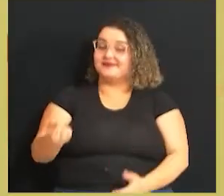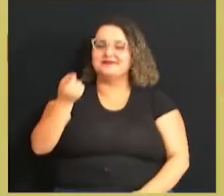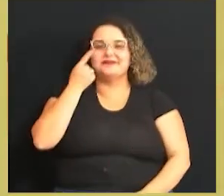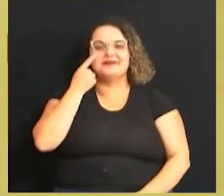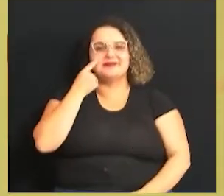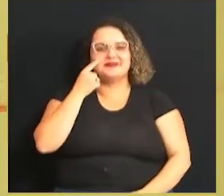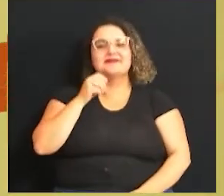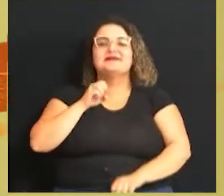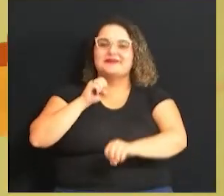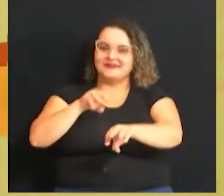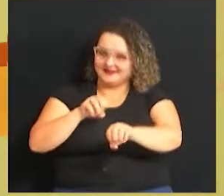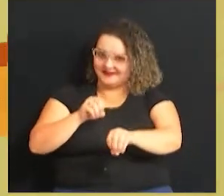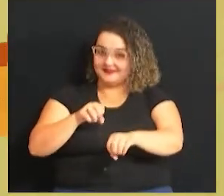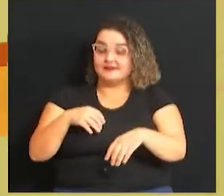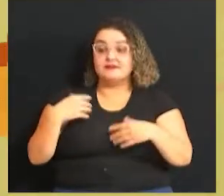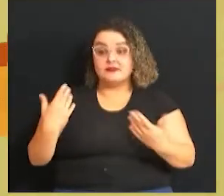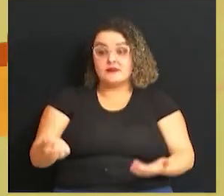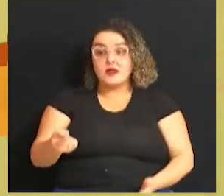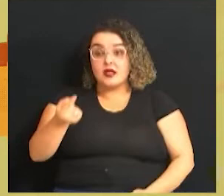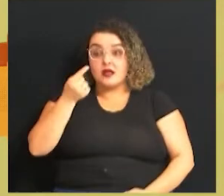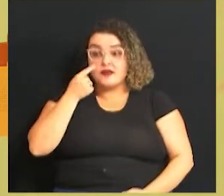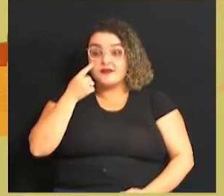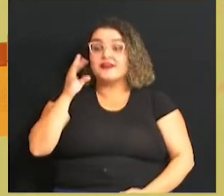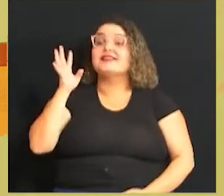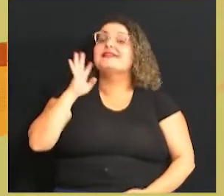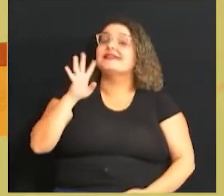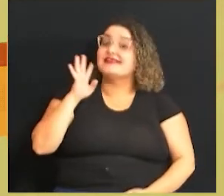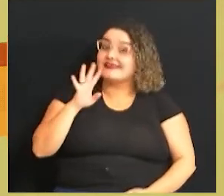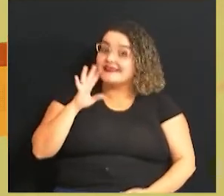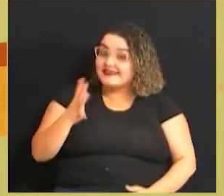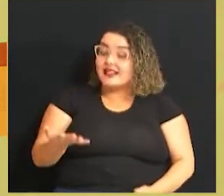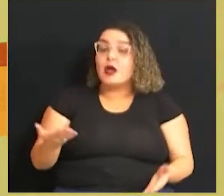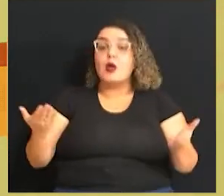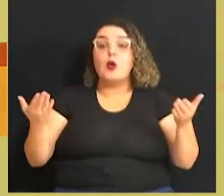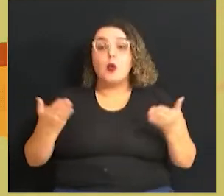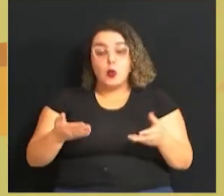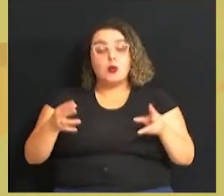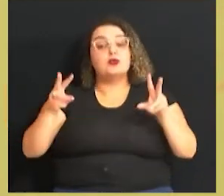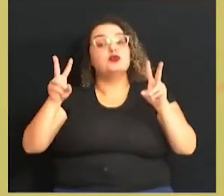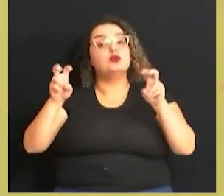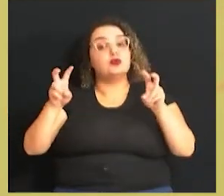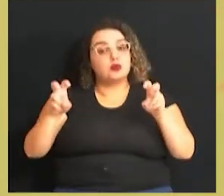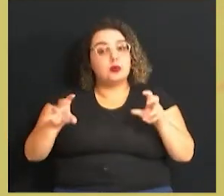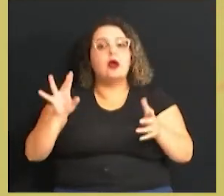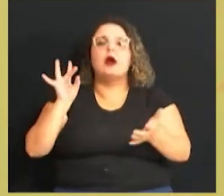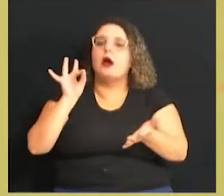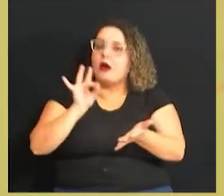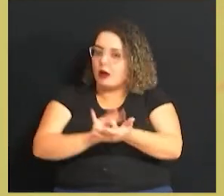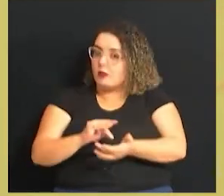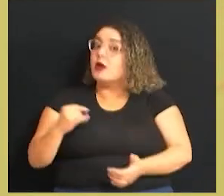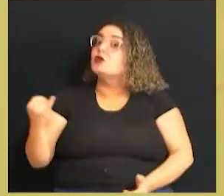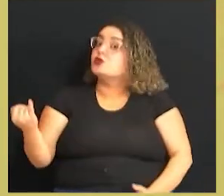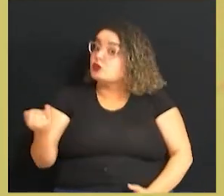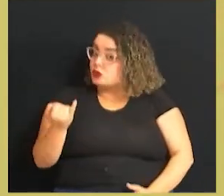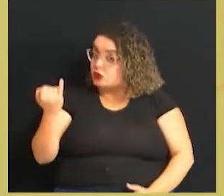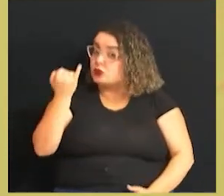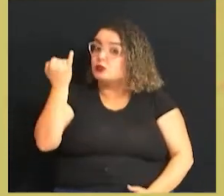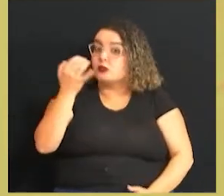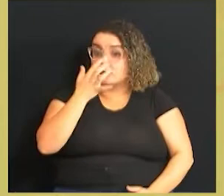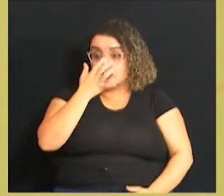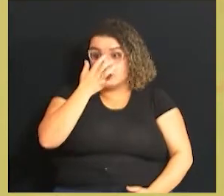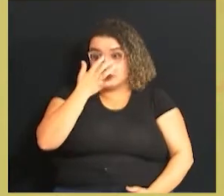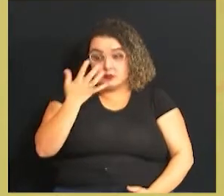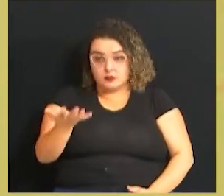Bom, é o quadro de Olho na Educação e olha só que bacana, hoje um assunto realmente